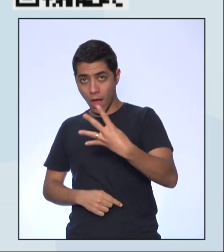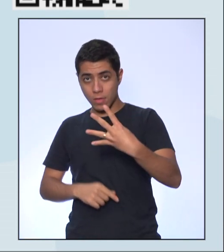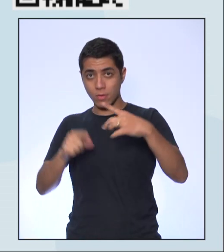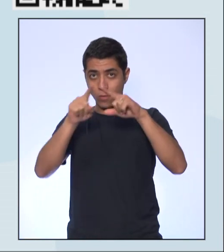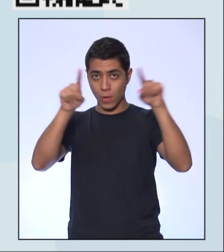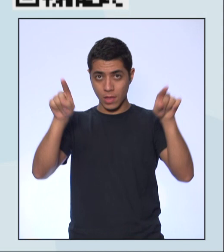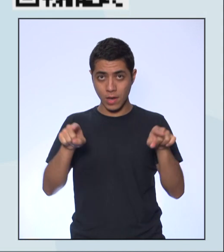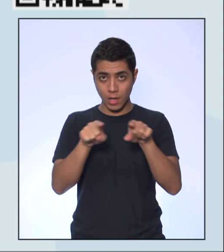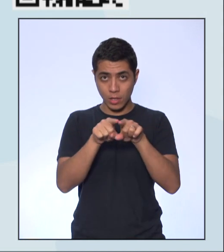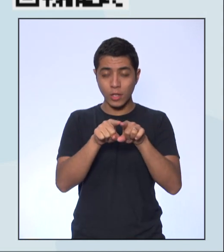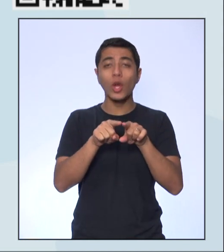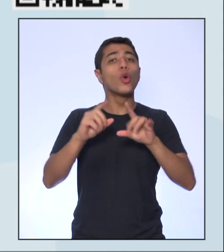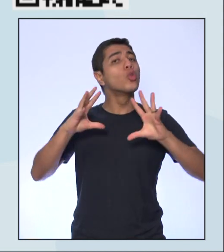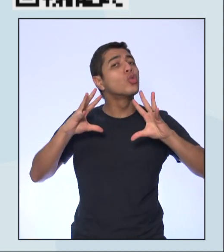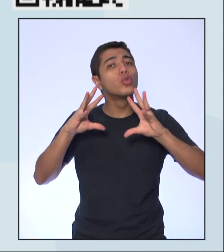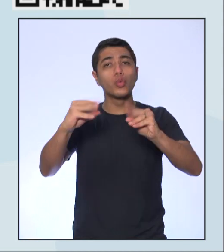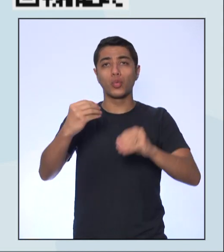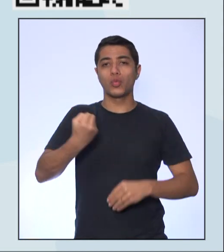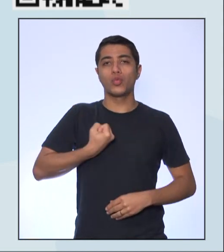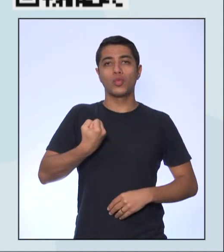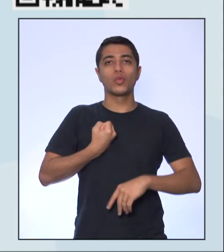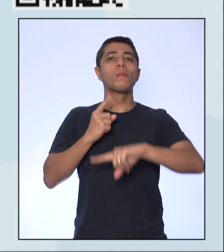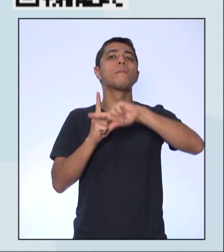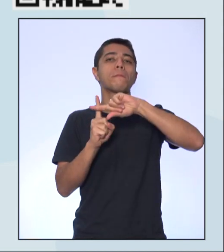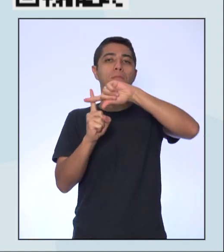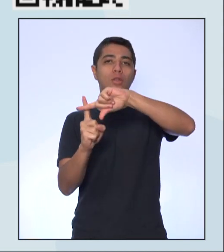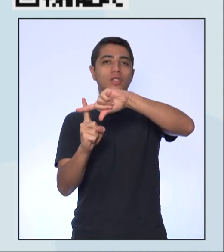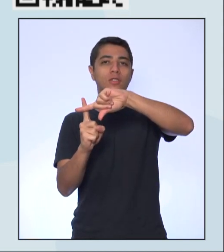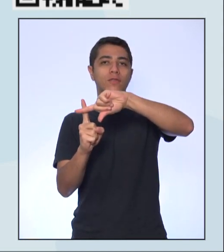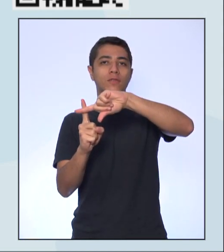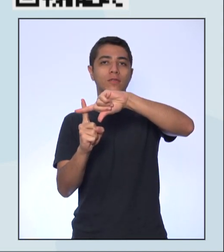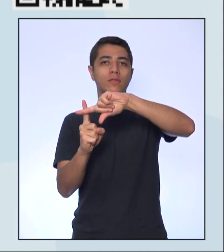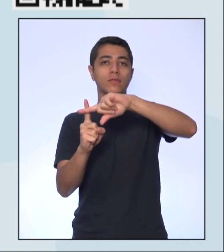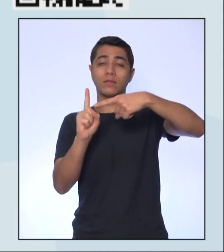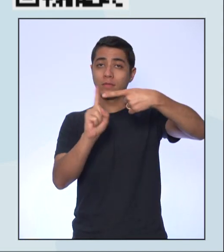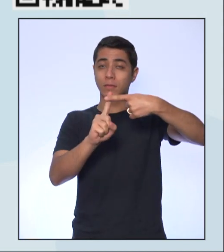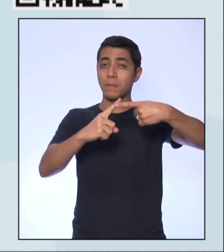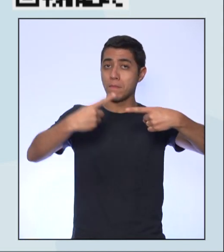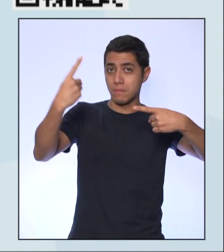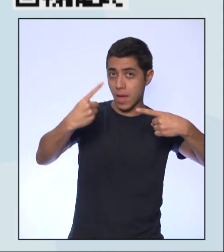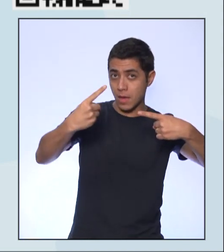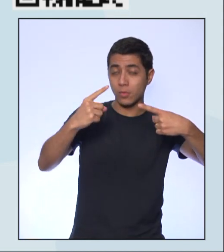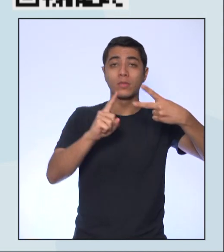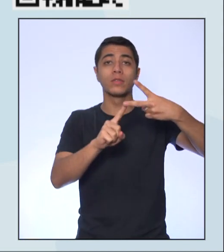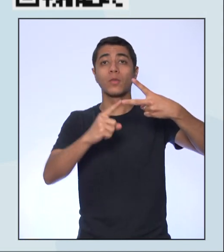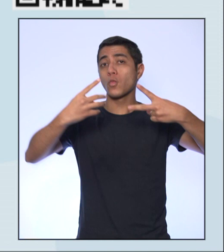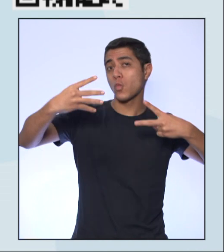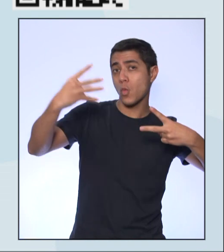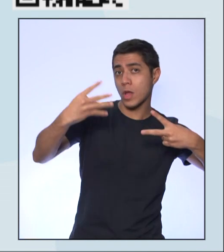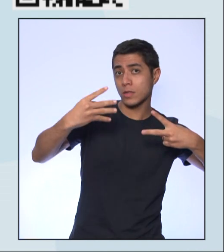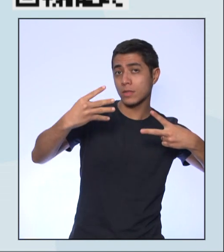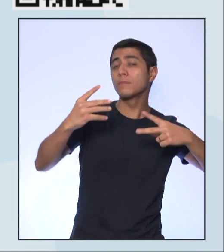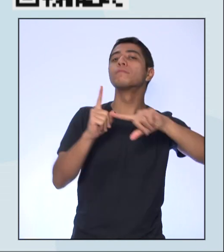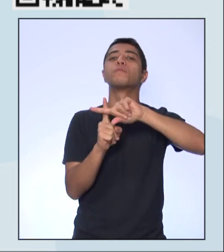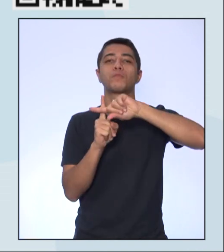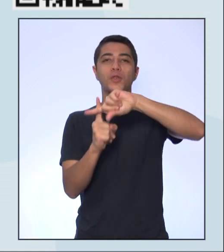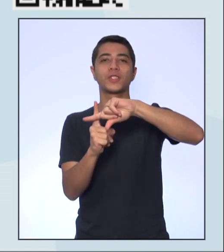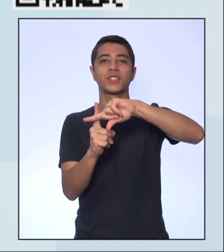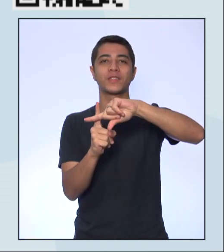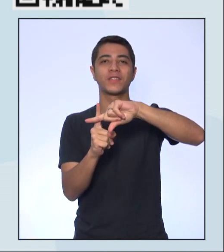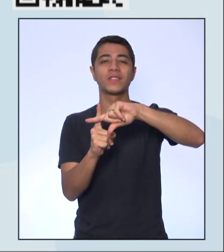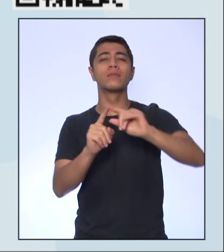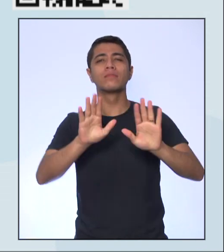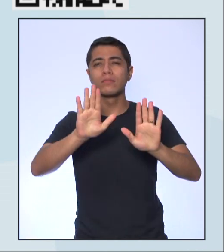vou ter todos os valores positivos então nesses dois quadrantes eu vou ter os termos positivos se eu olhar